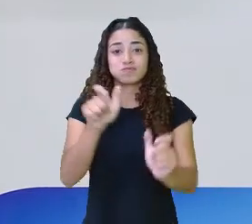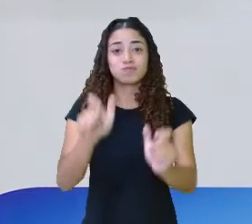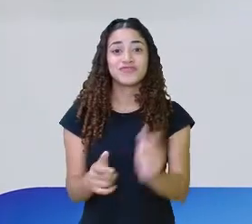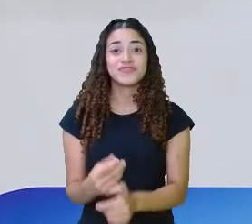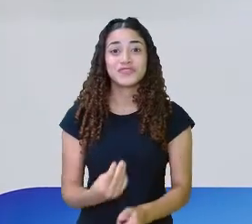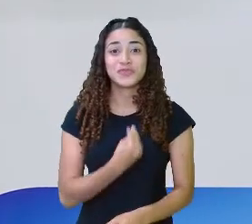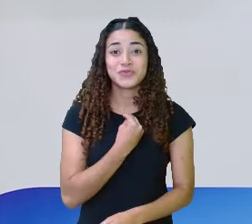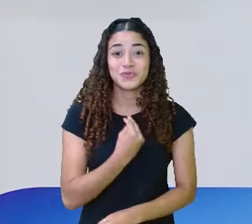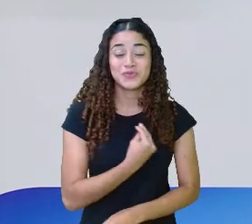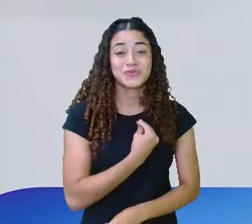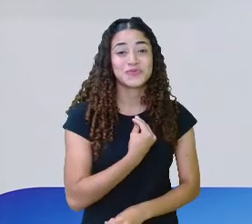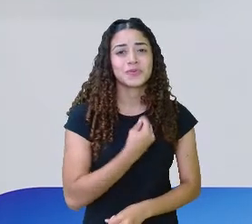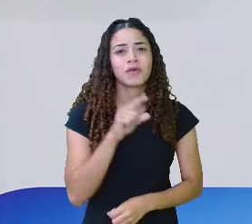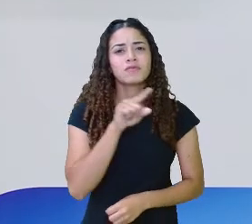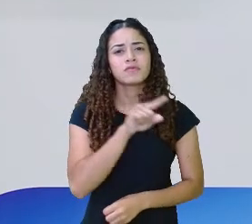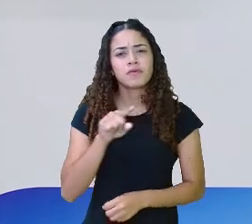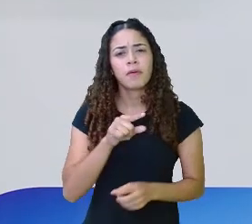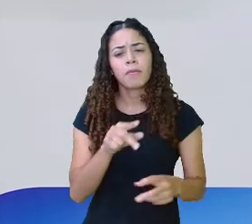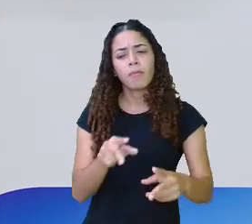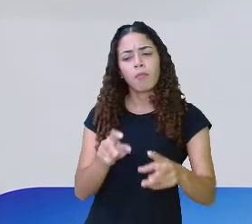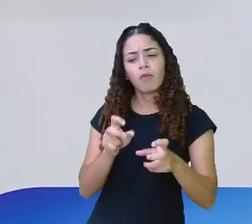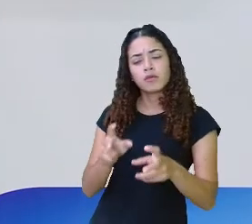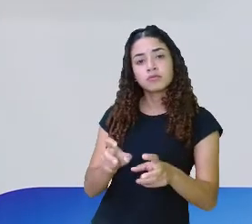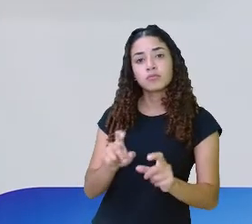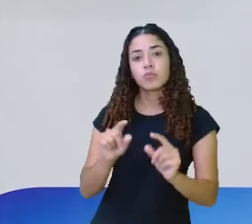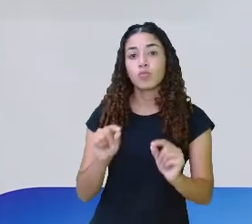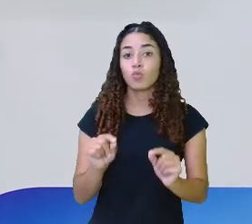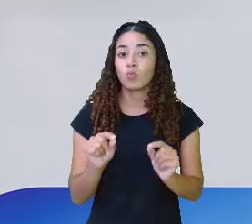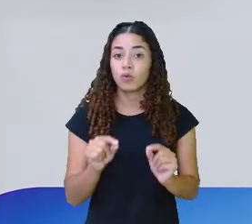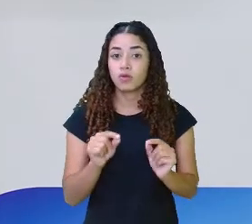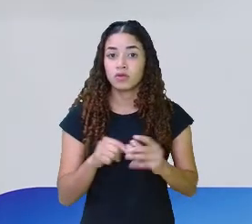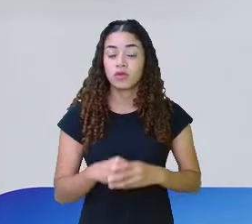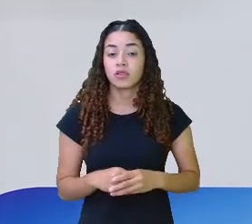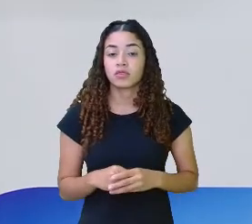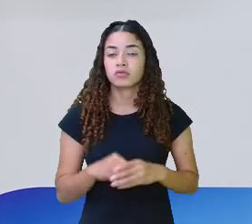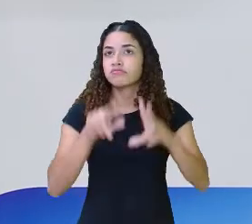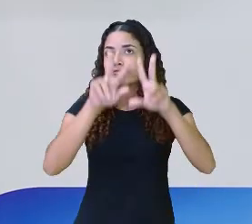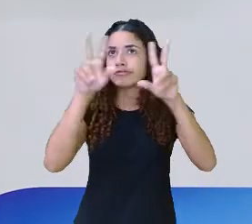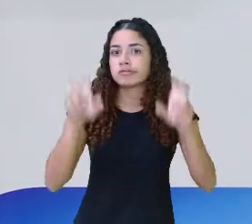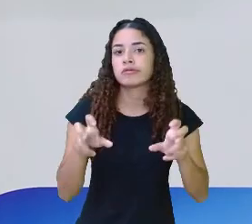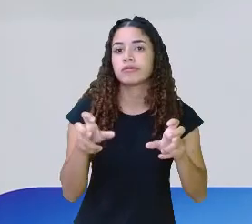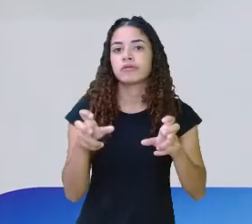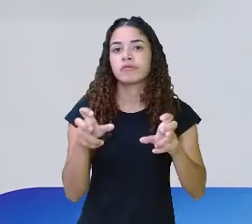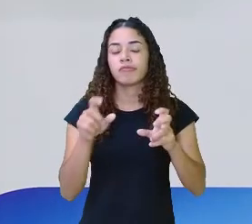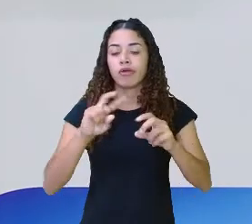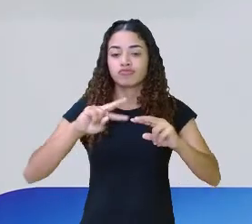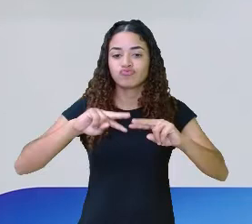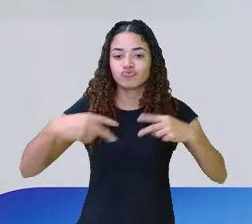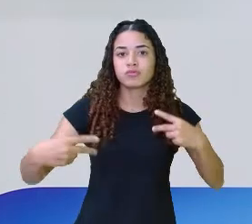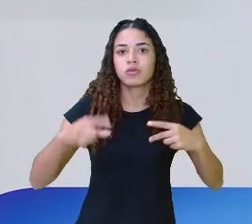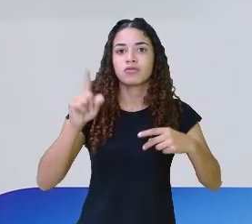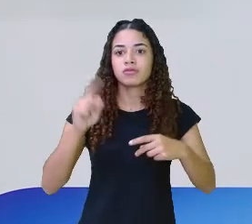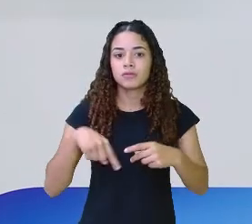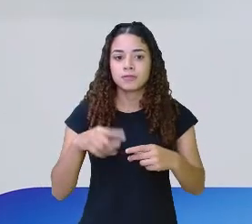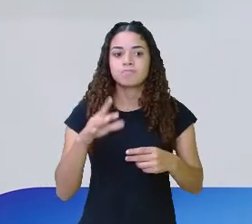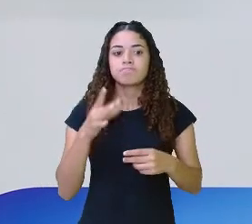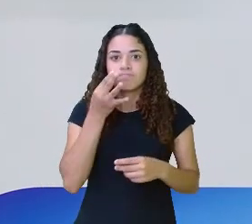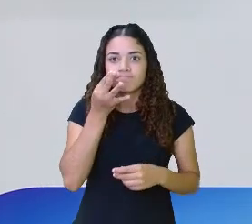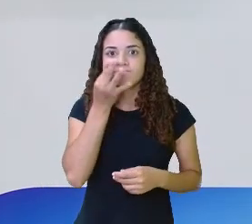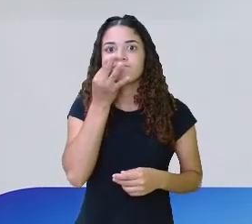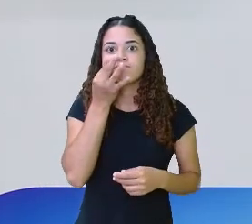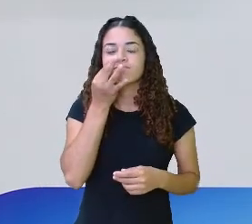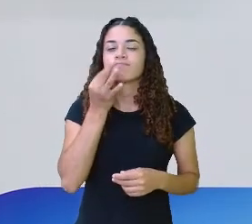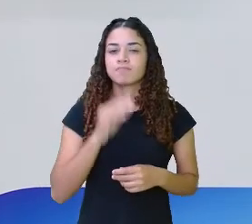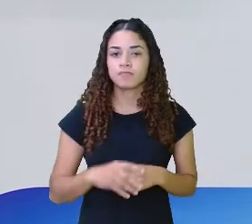vivos. Mas vocês vão perceber, gente, que dentro desse tema de evolução, a genética está bem presente, tá certo?